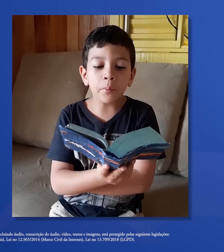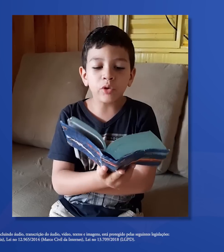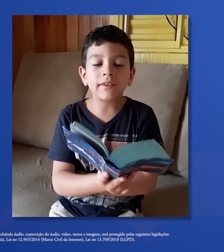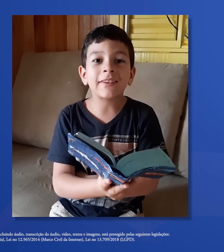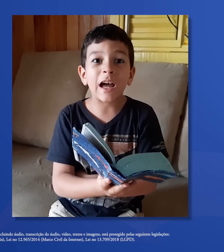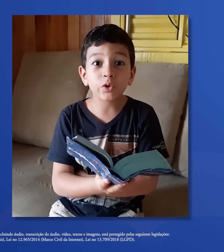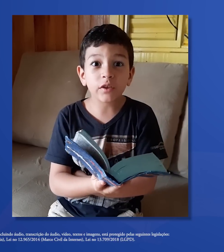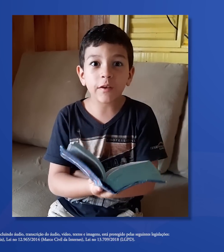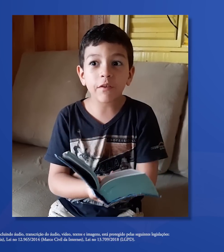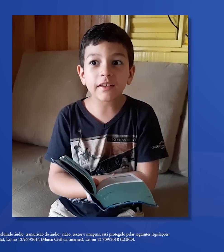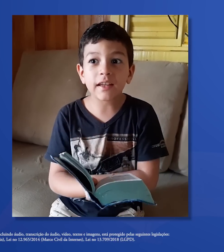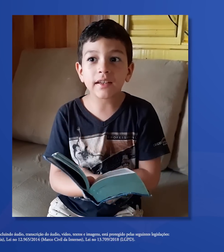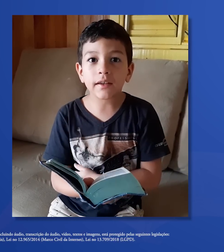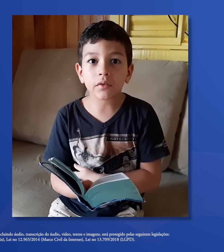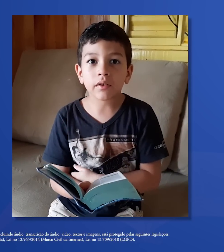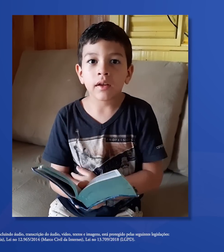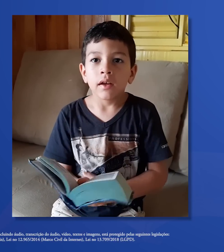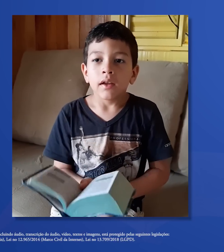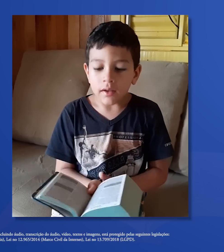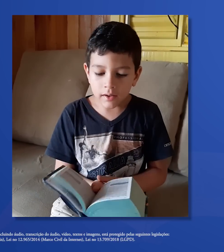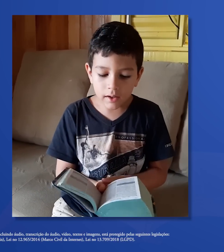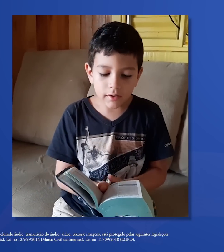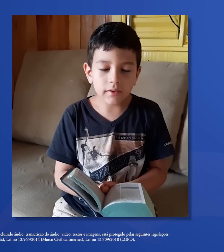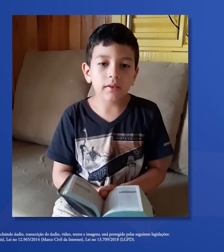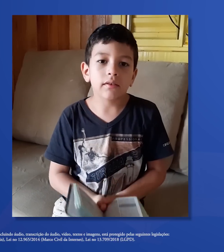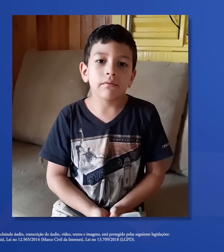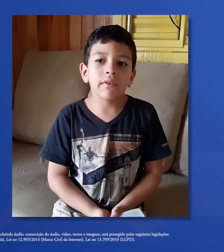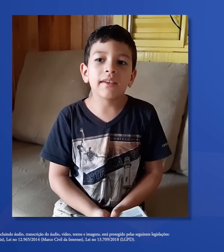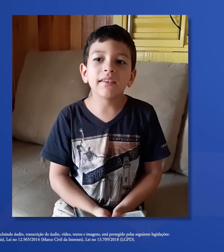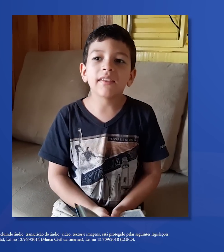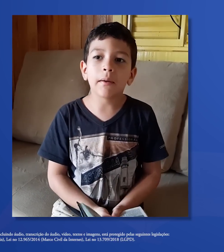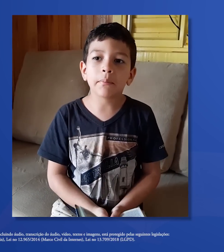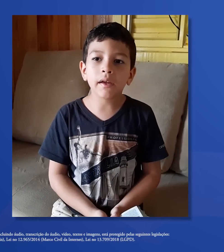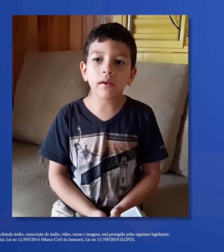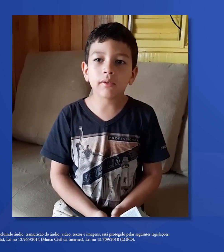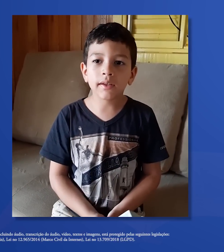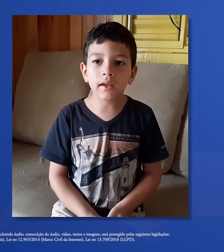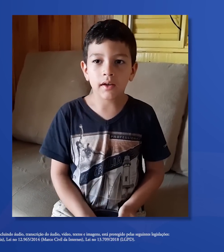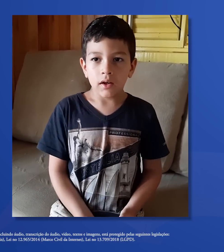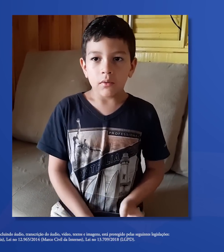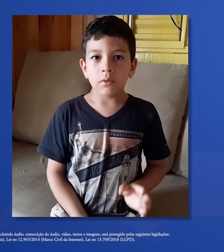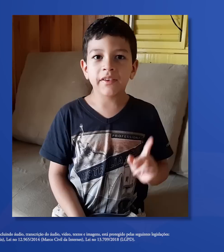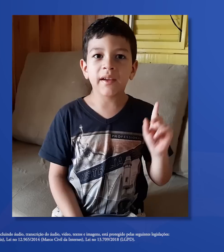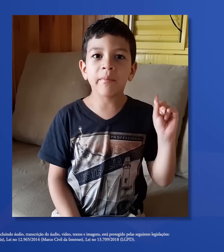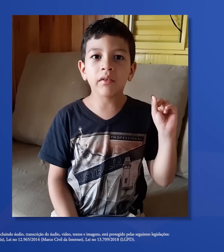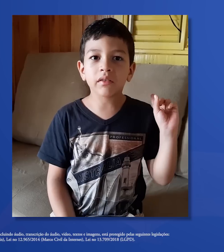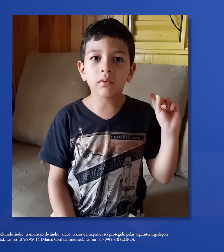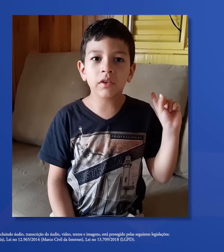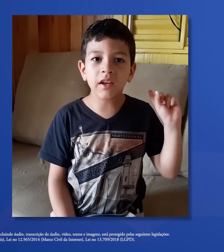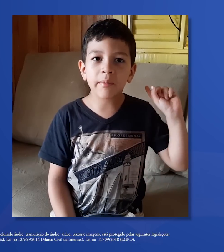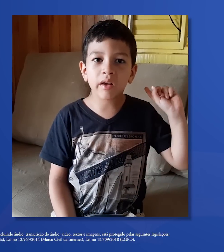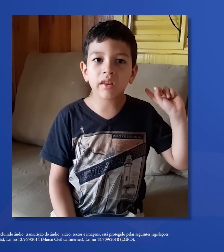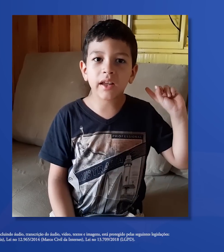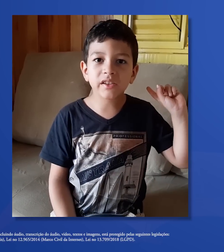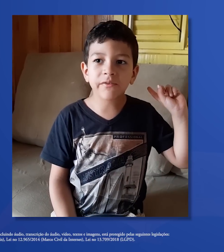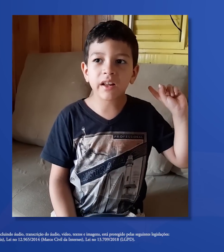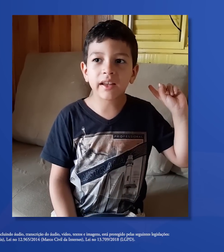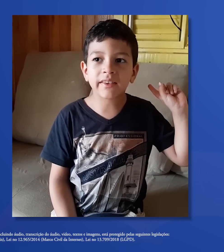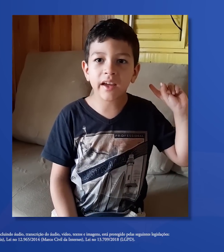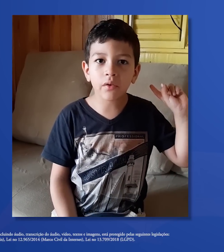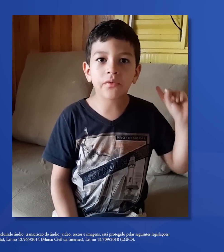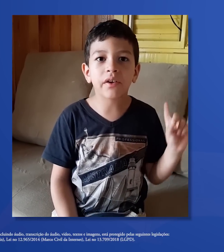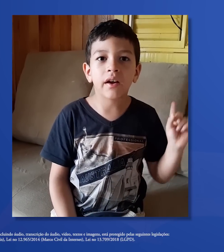Nós somos santos e verdadeiros. Crianças, vocês sabiam que os irmãos lá